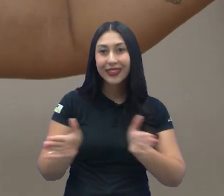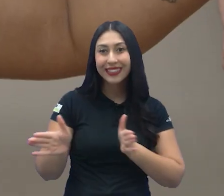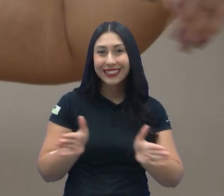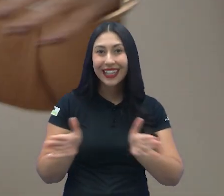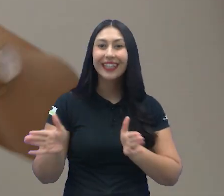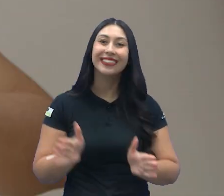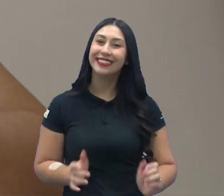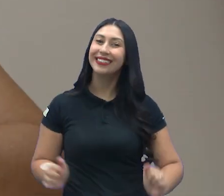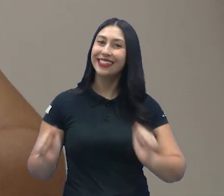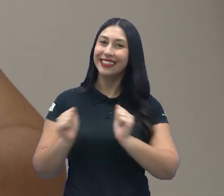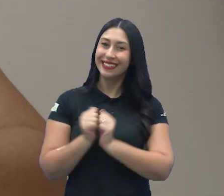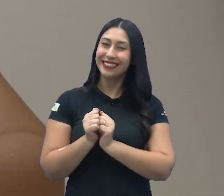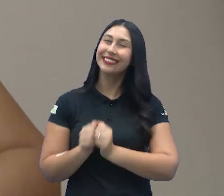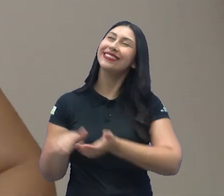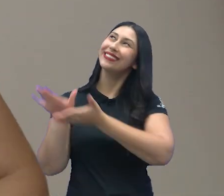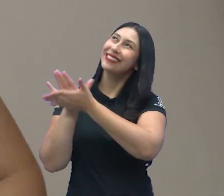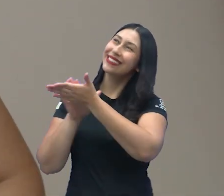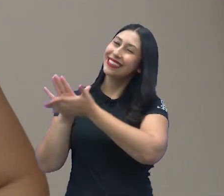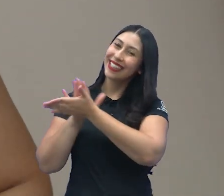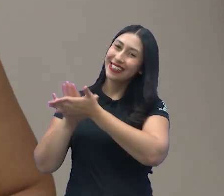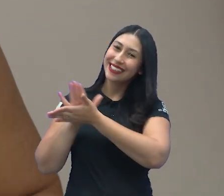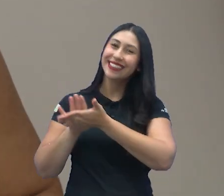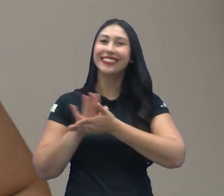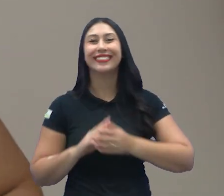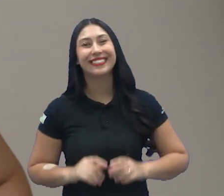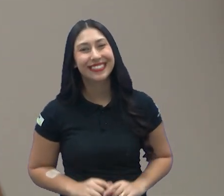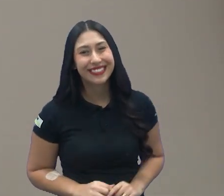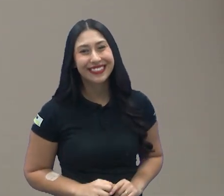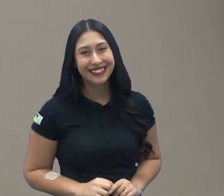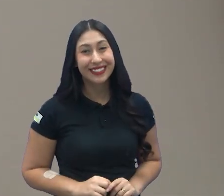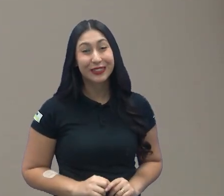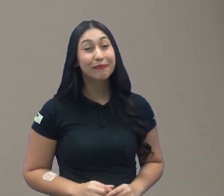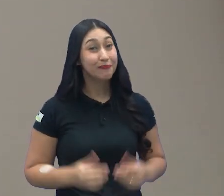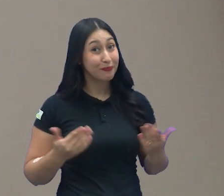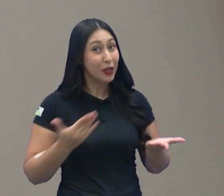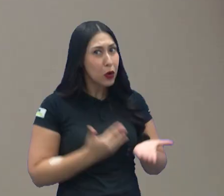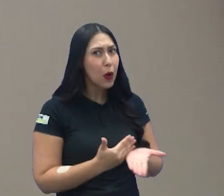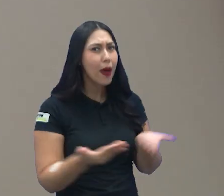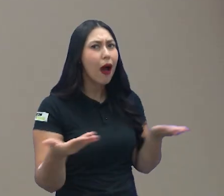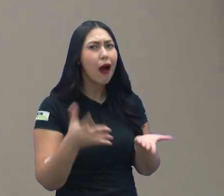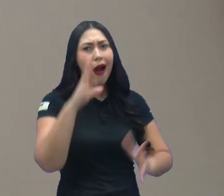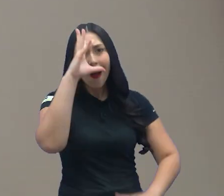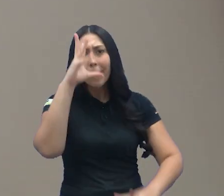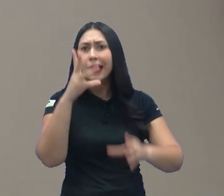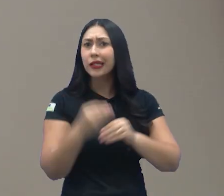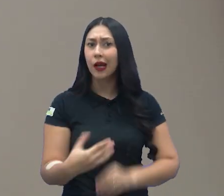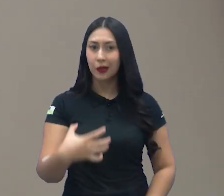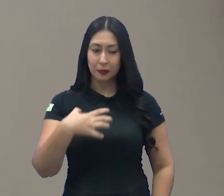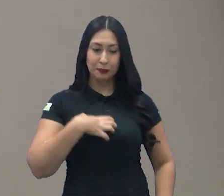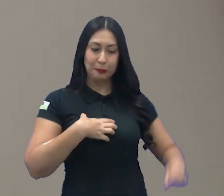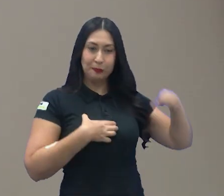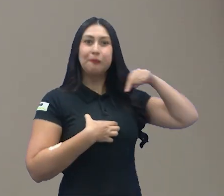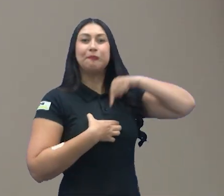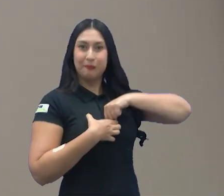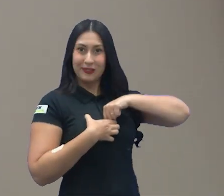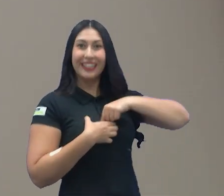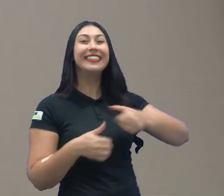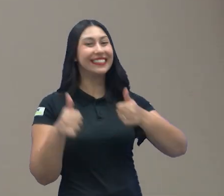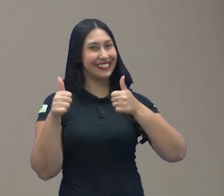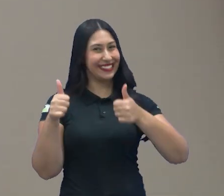meu ladinho. Muito obrigada, viu, Tamires? Vamos lá, entender um pouquinho mais sobre temperamento. Aprendi?